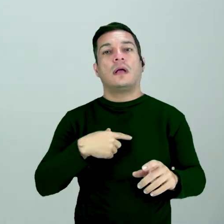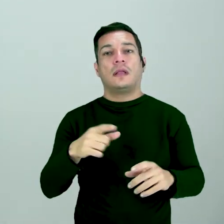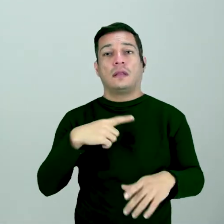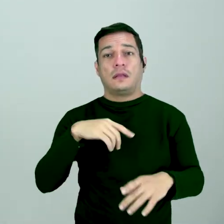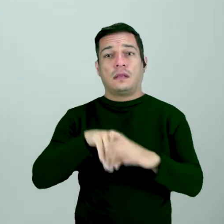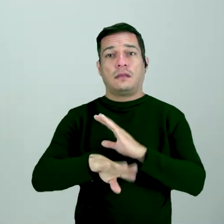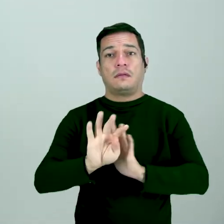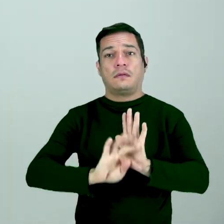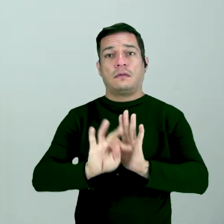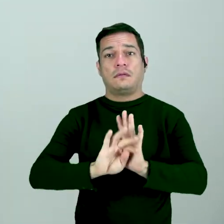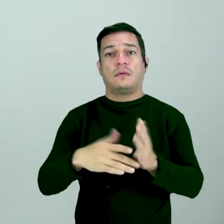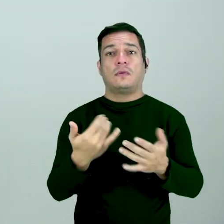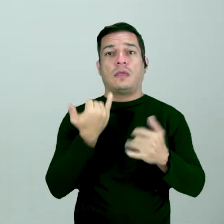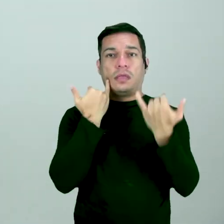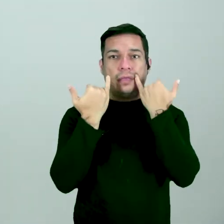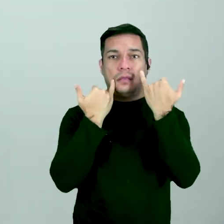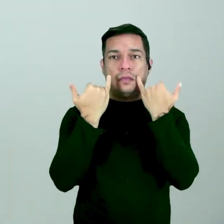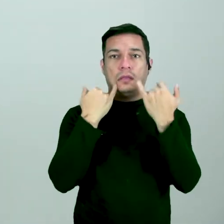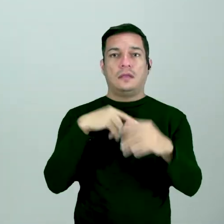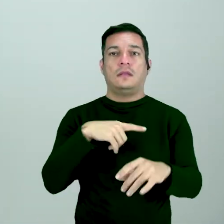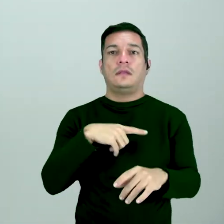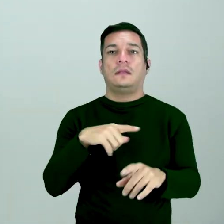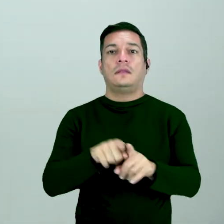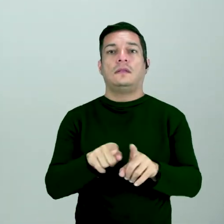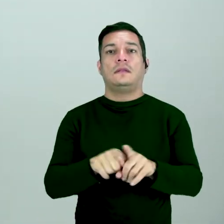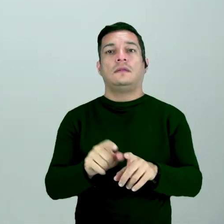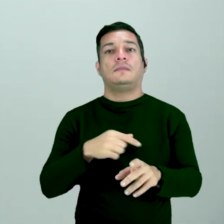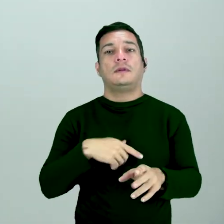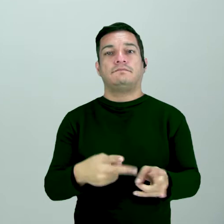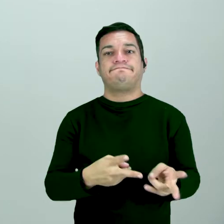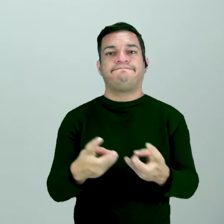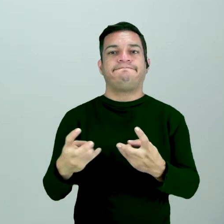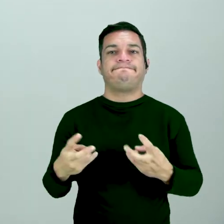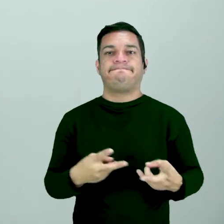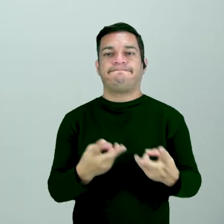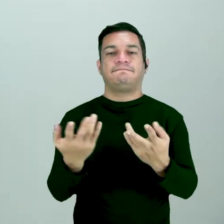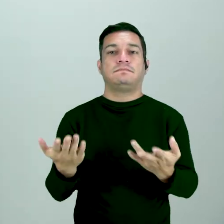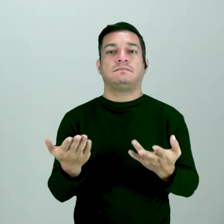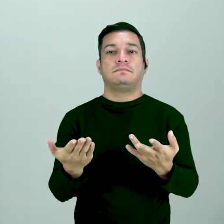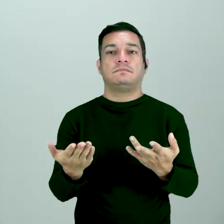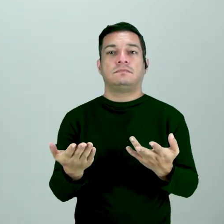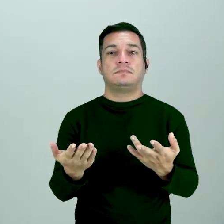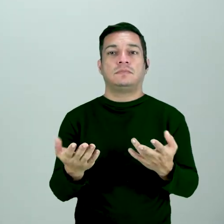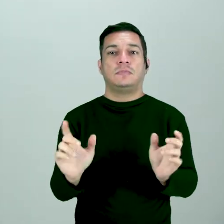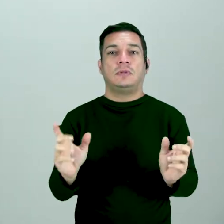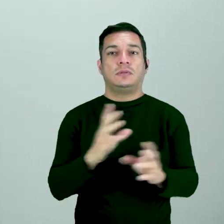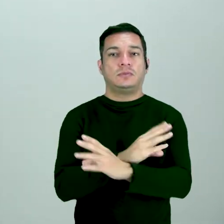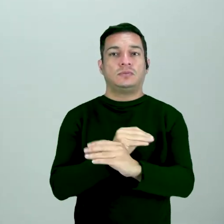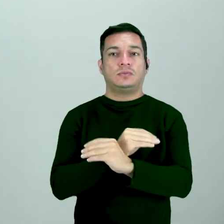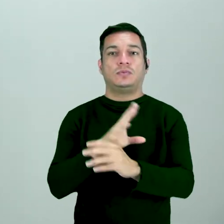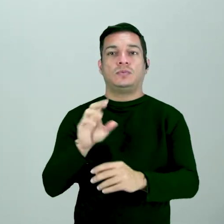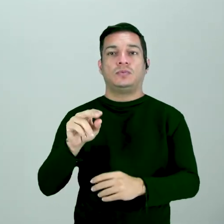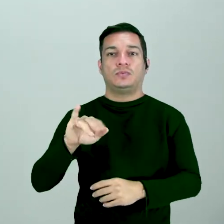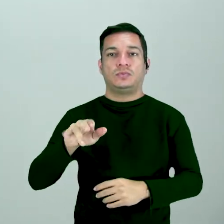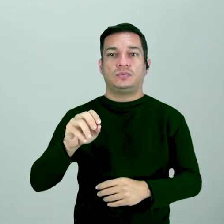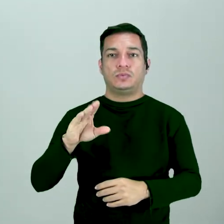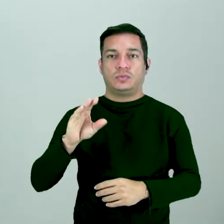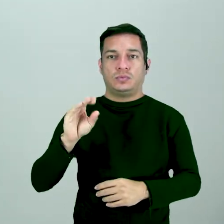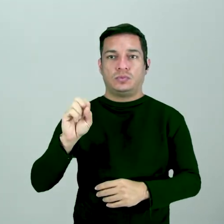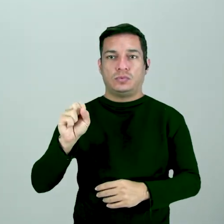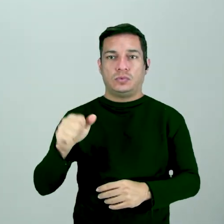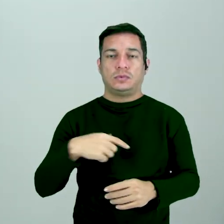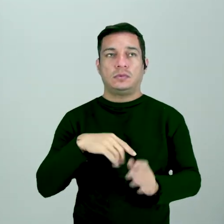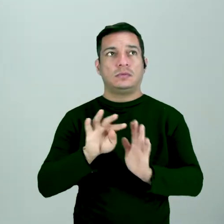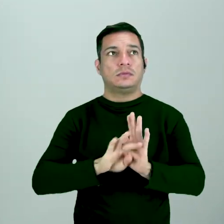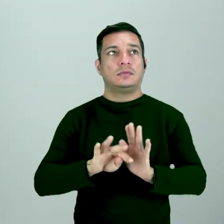do texto, qual é a informação que nós vamos aí identificar a partir dessas conjunções, tá bom? Ali no texto